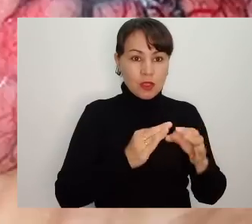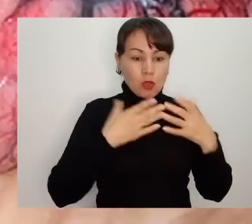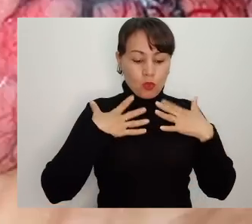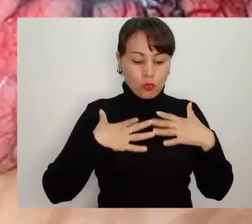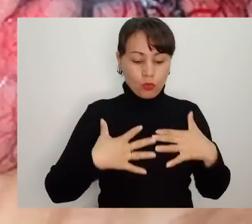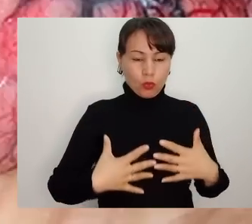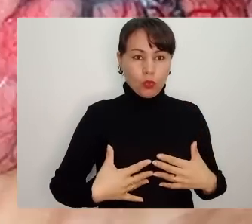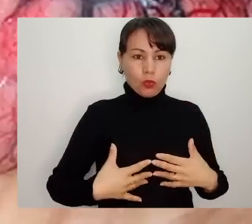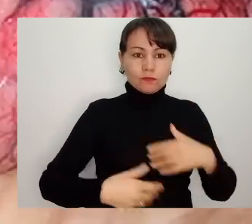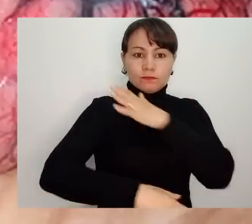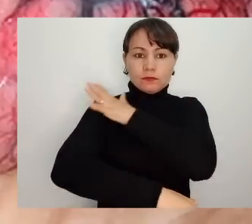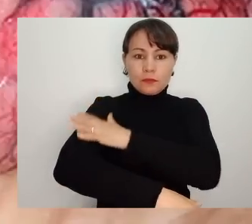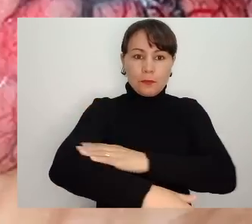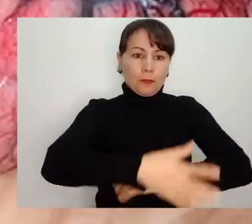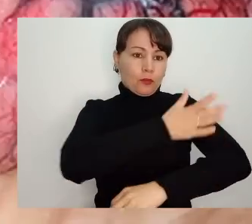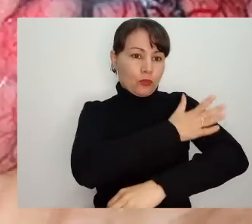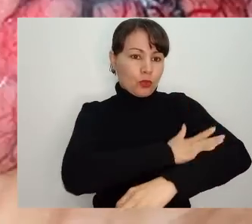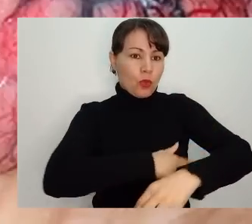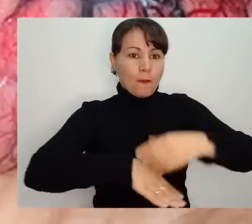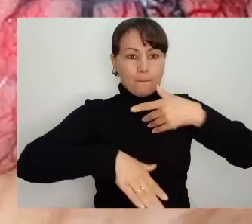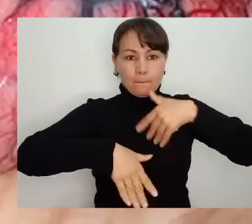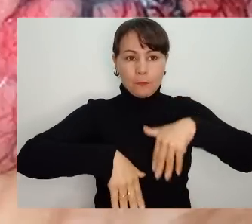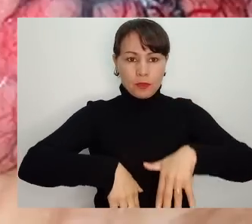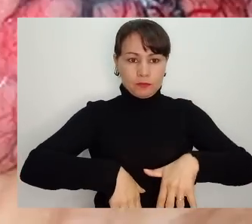membros superiores e membros inferiores.